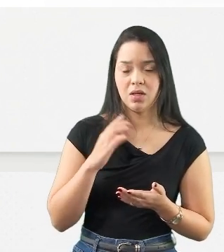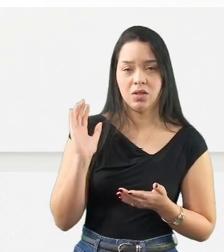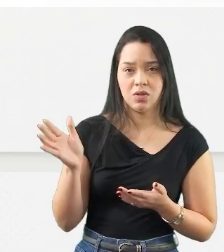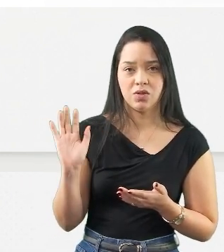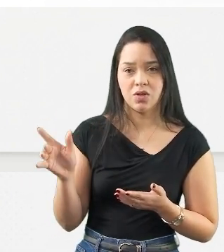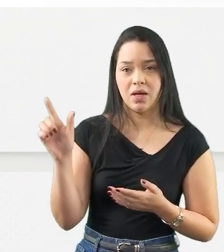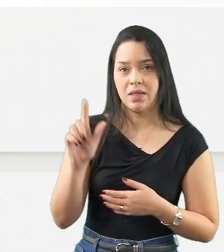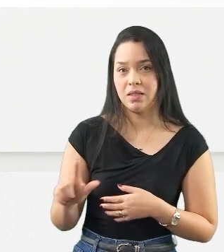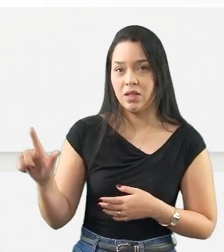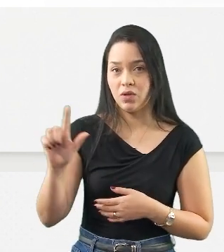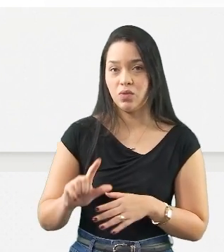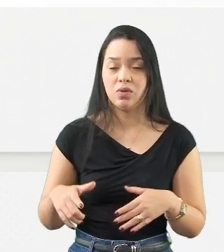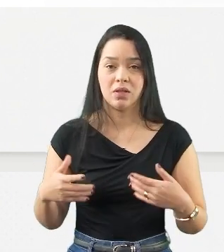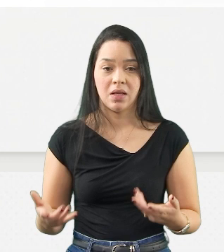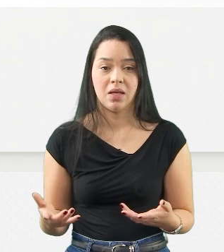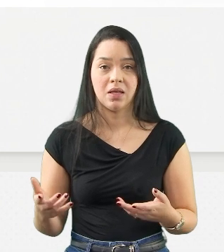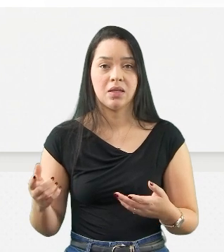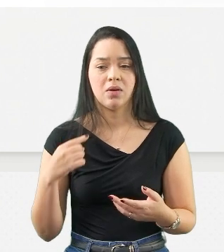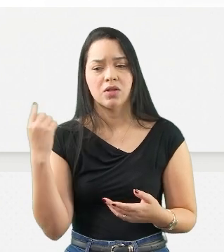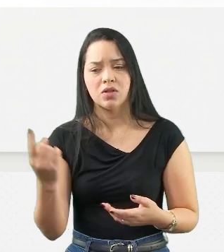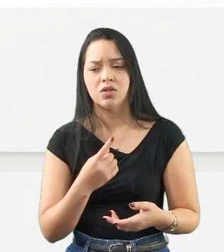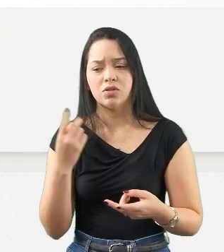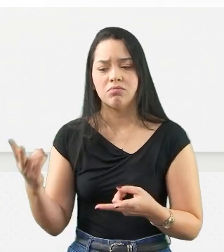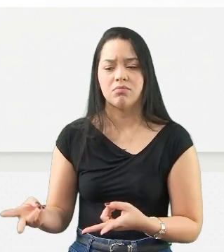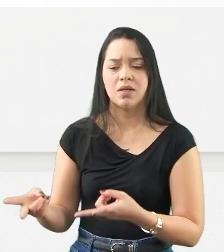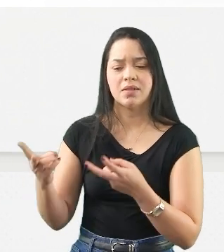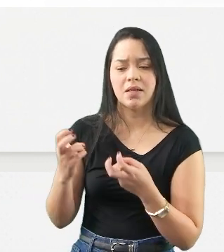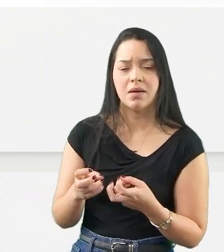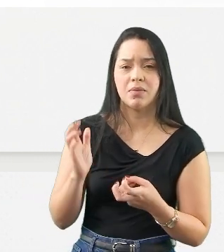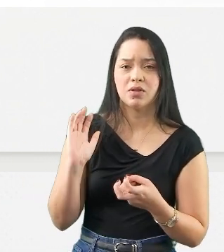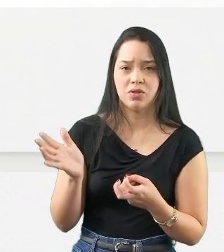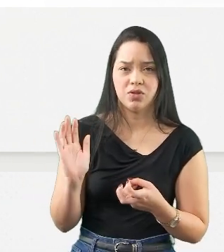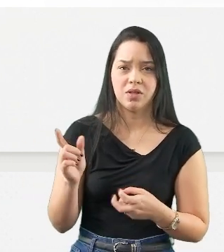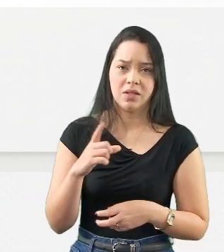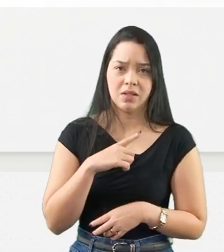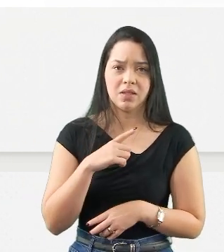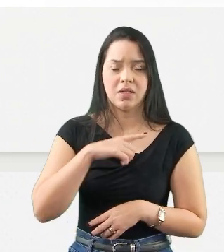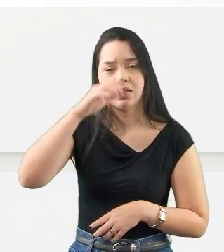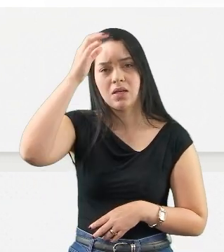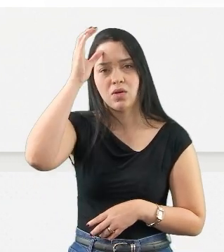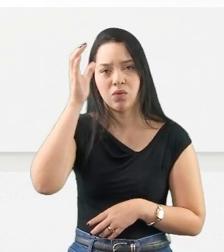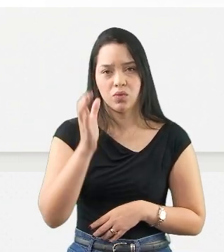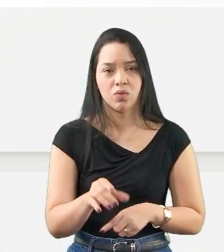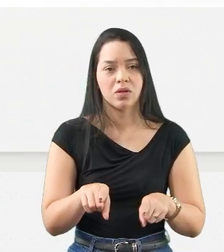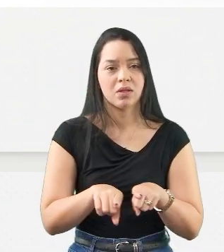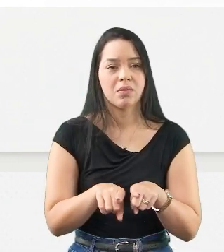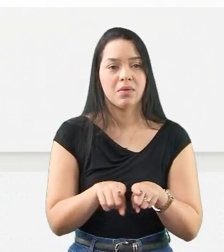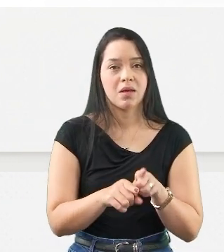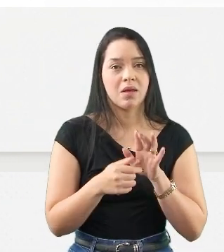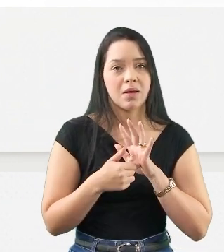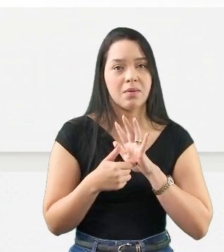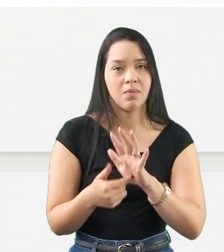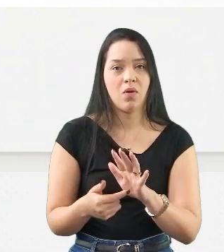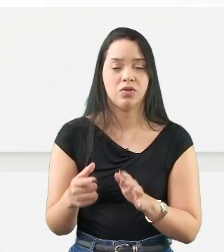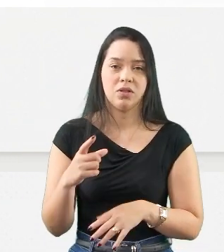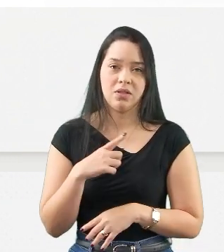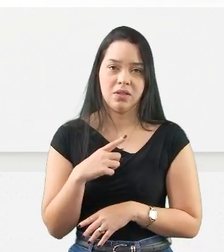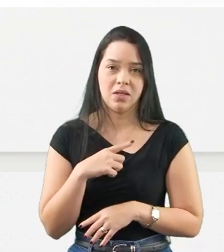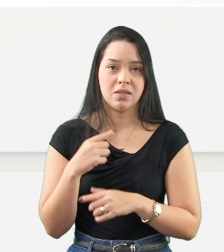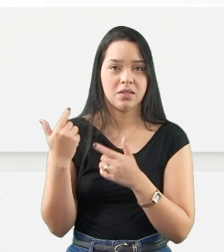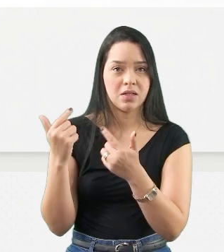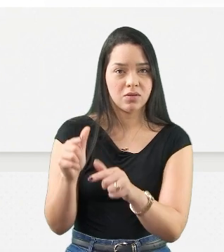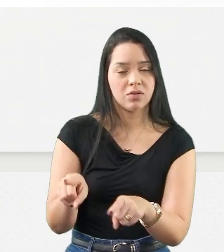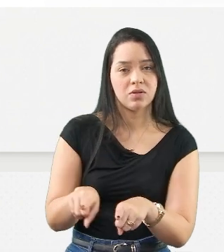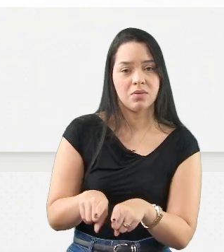produzindo a literatura, né? Então a gente percebe que ela, de alguma forma, ela espelha essa cultura e reflete, né? E preserva essas tradições,